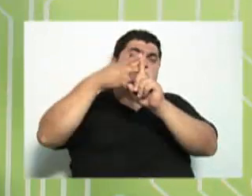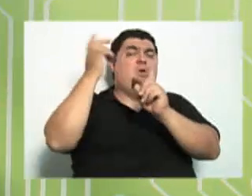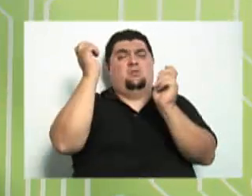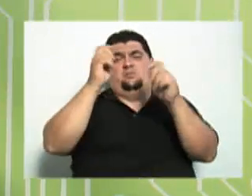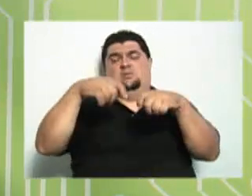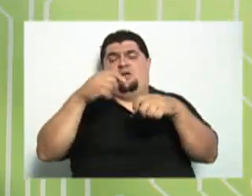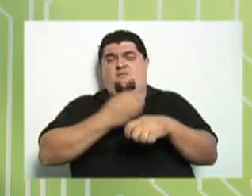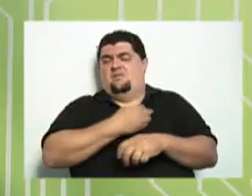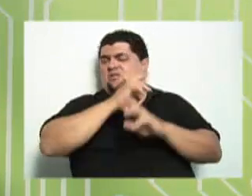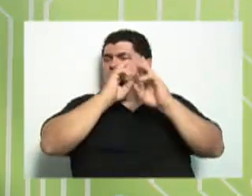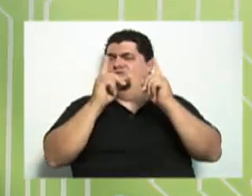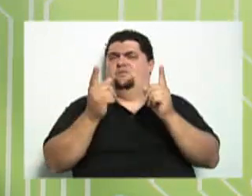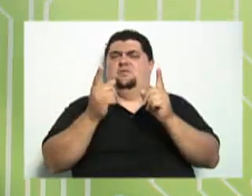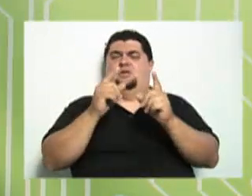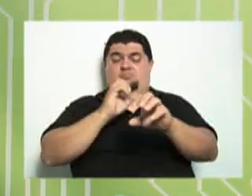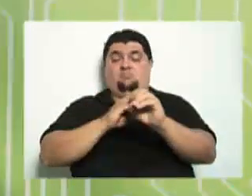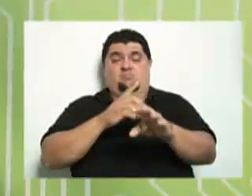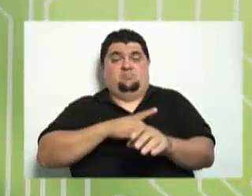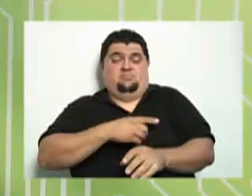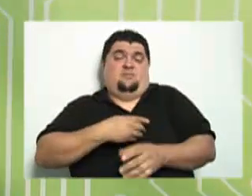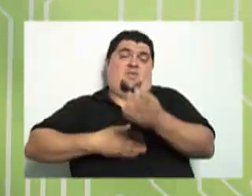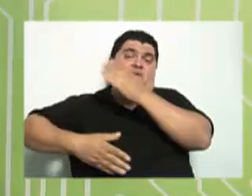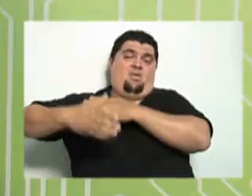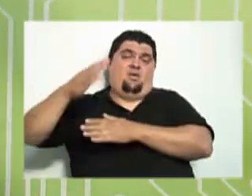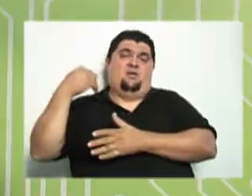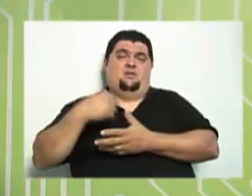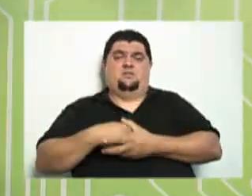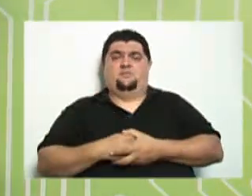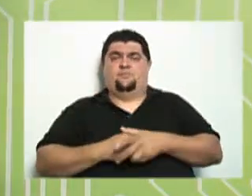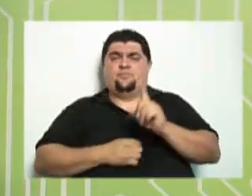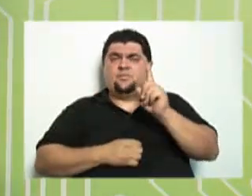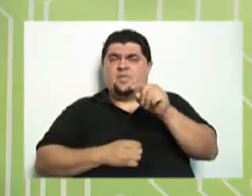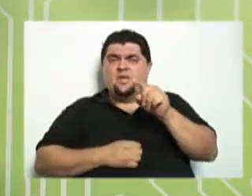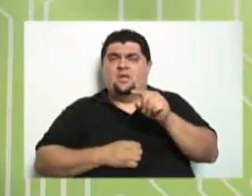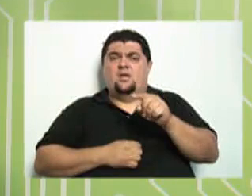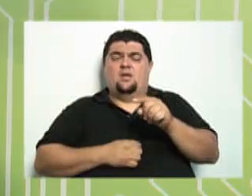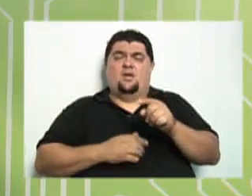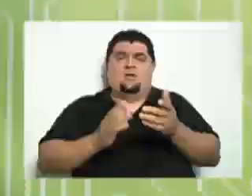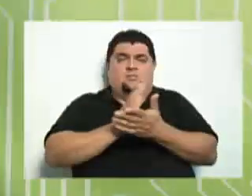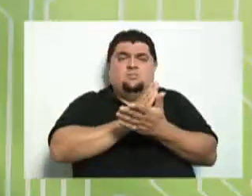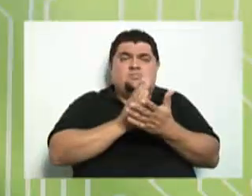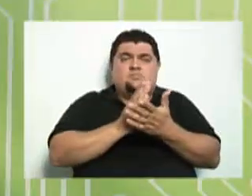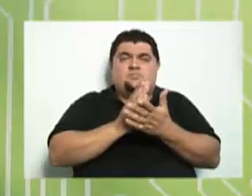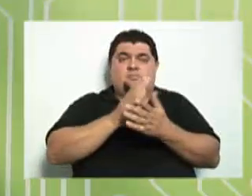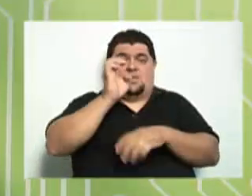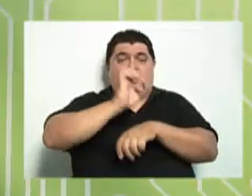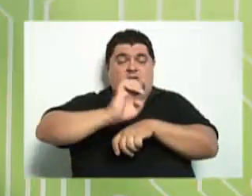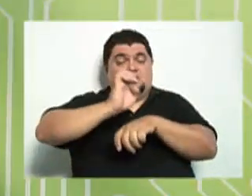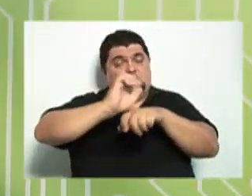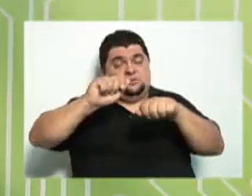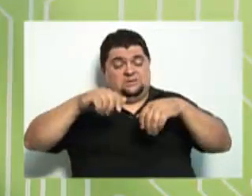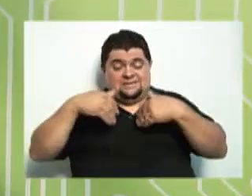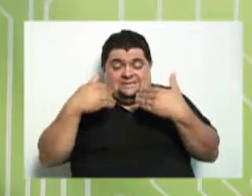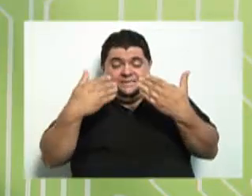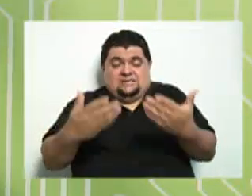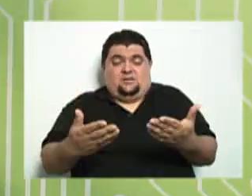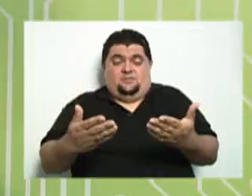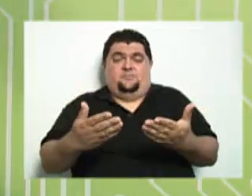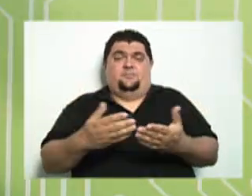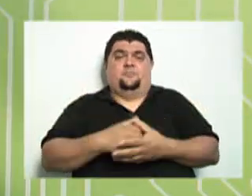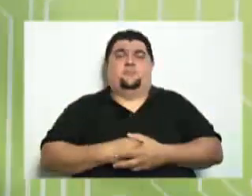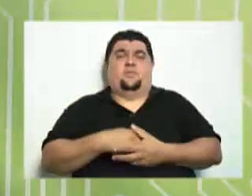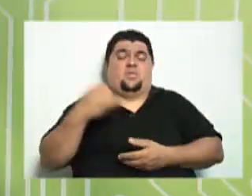se tivesse tido acesso a esse tipo de educação. Esse é um tipo de serviço que, na maior parte das vezes, é o Estado que oferece para a gente.